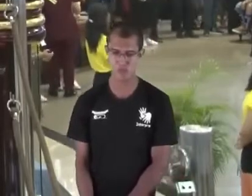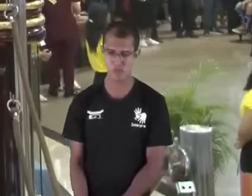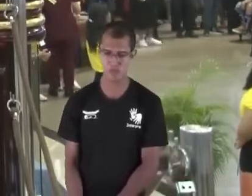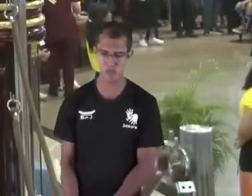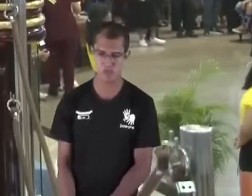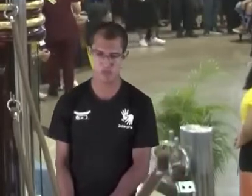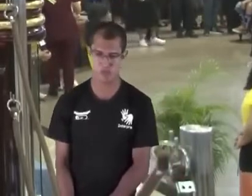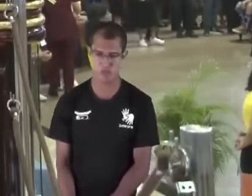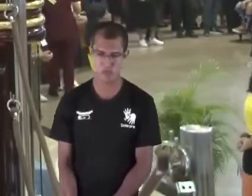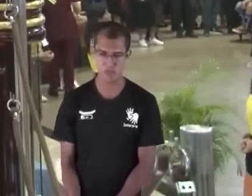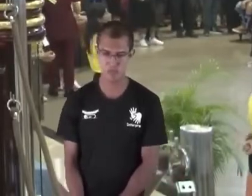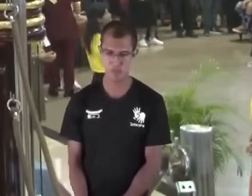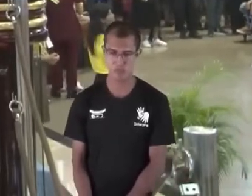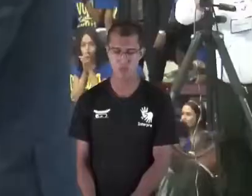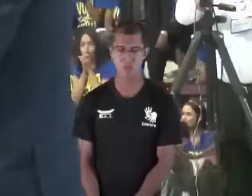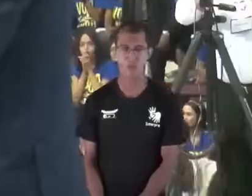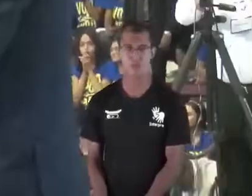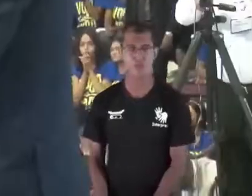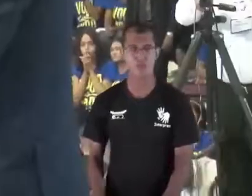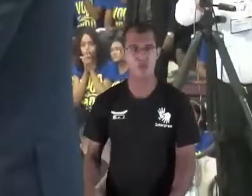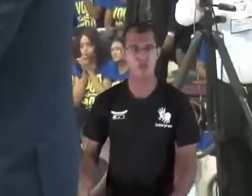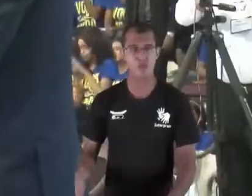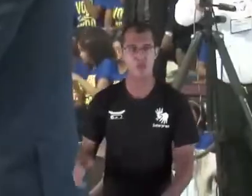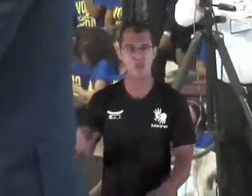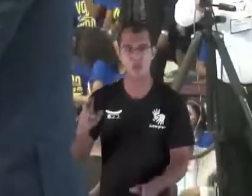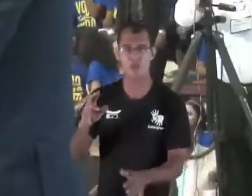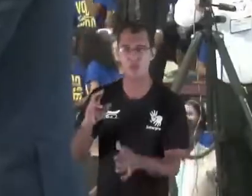Estamos em avivamento.